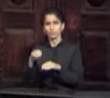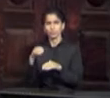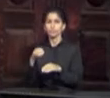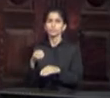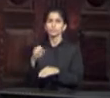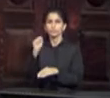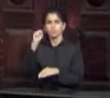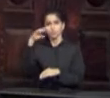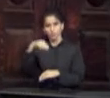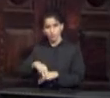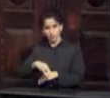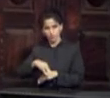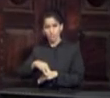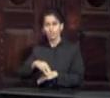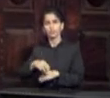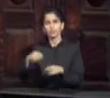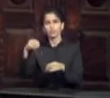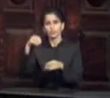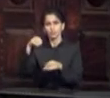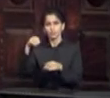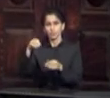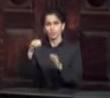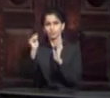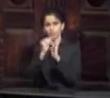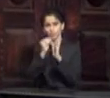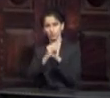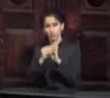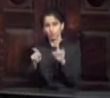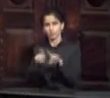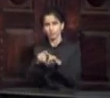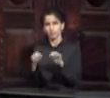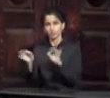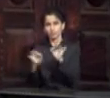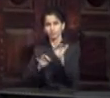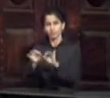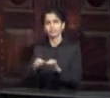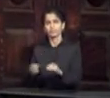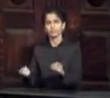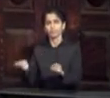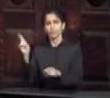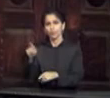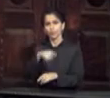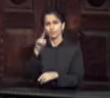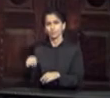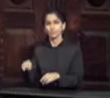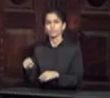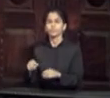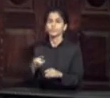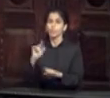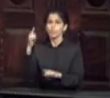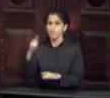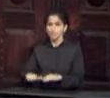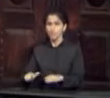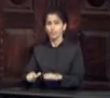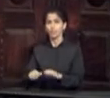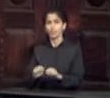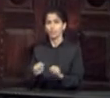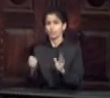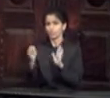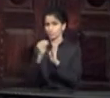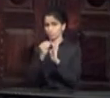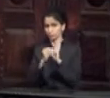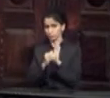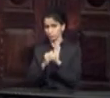essa emenda, o sim a esse projeto, para que possamos derrubar esse veto e, mais do que isso, para que as medidas de transparência